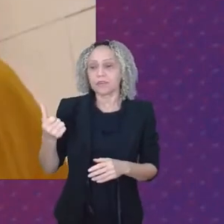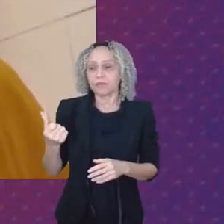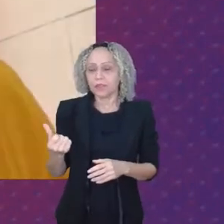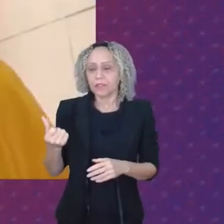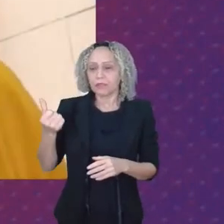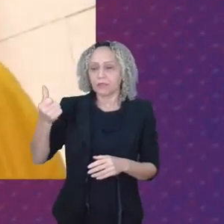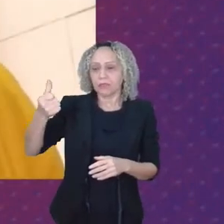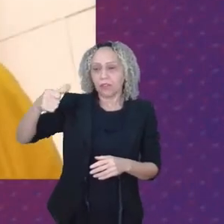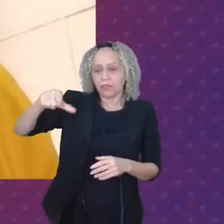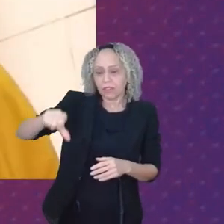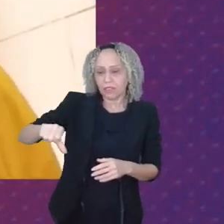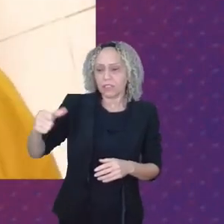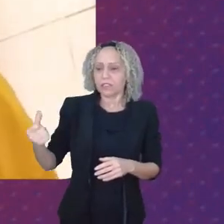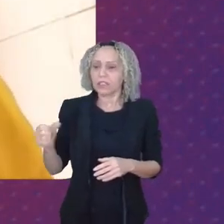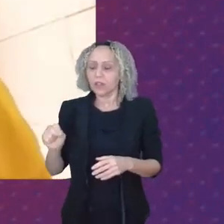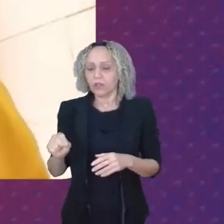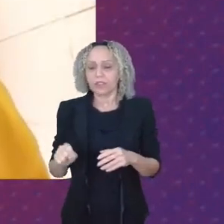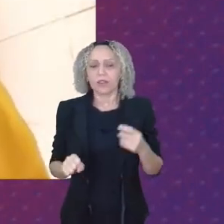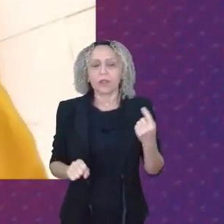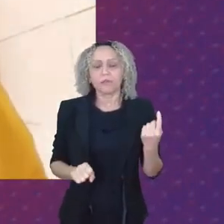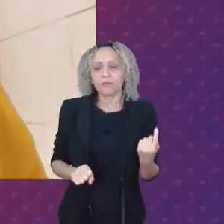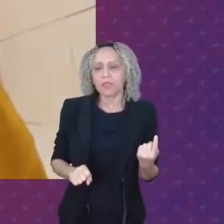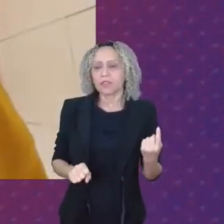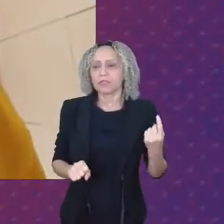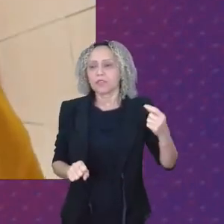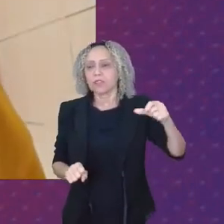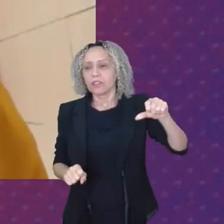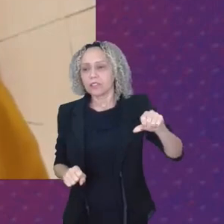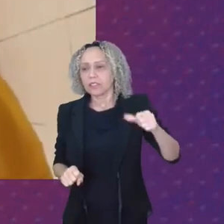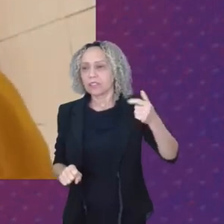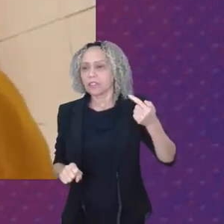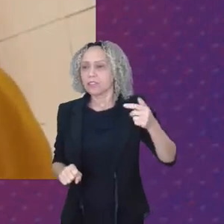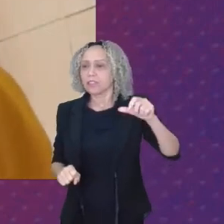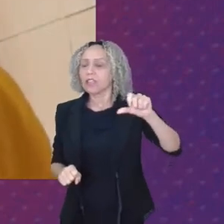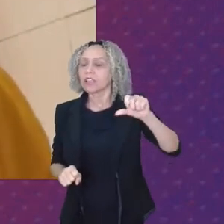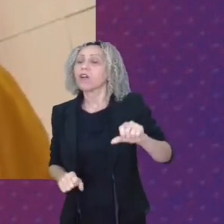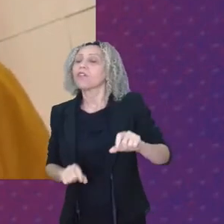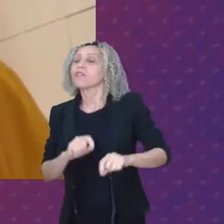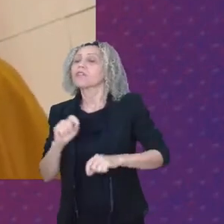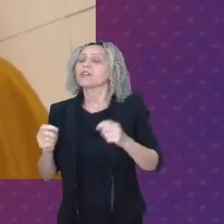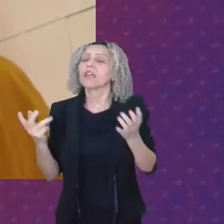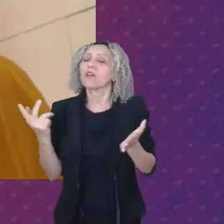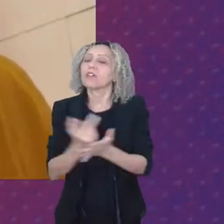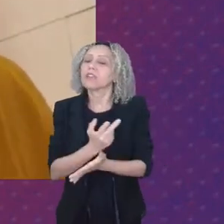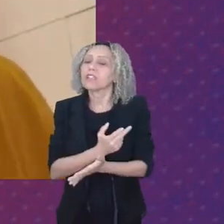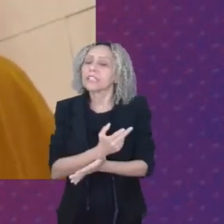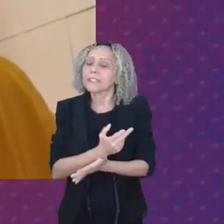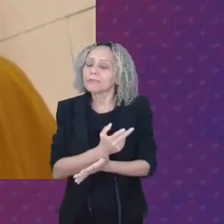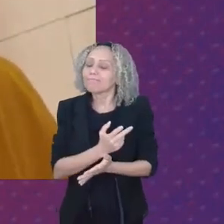difícil, né, conseguir 20 trabalhadoras domésticas com carteira assinada para fundar a associação,